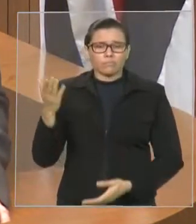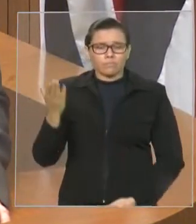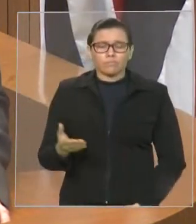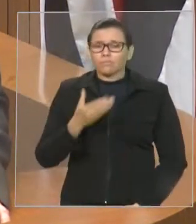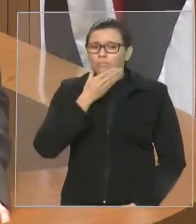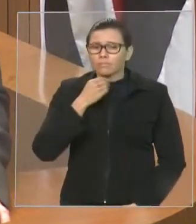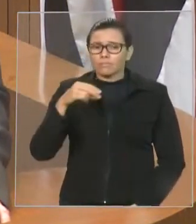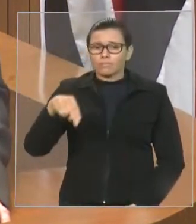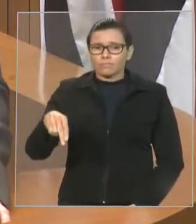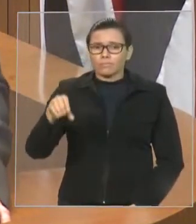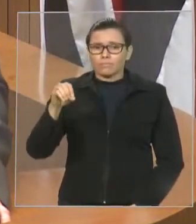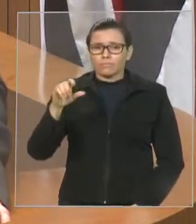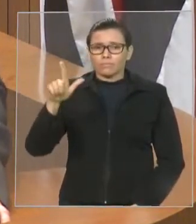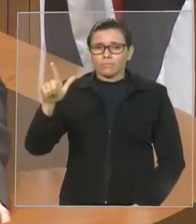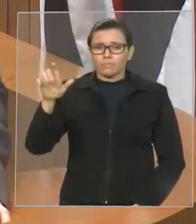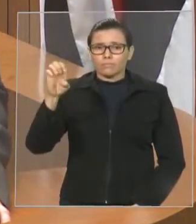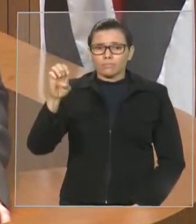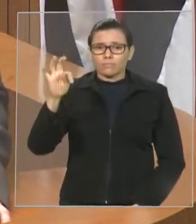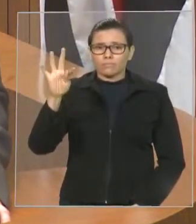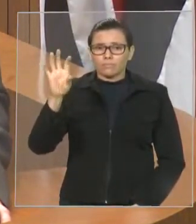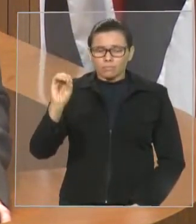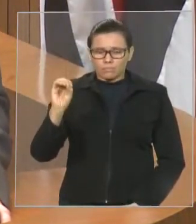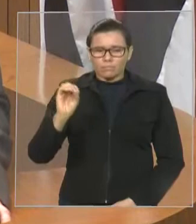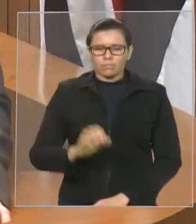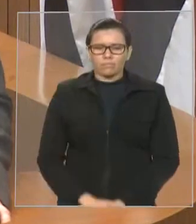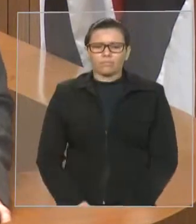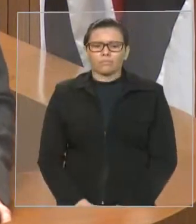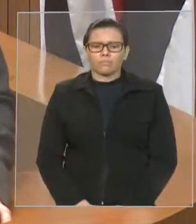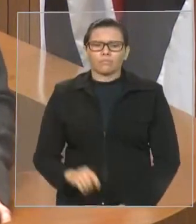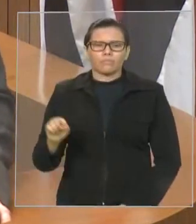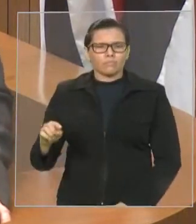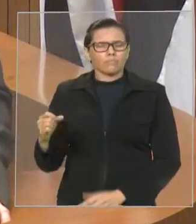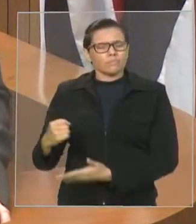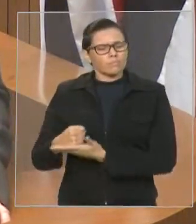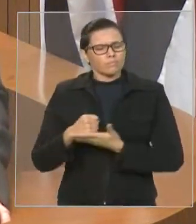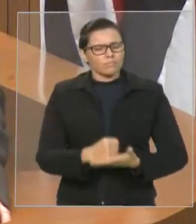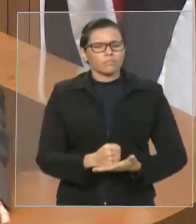do Maranhão recebendo intervenções positivas do governo do estado. Muito obrigado.